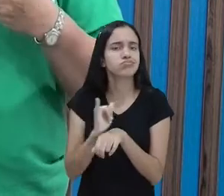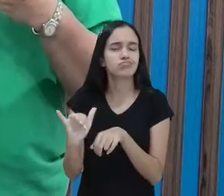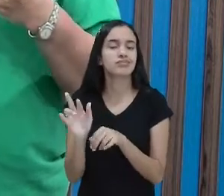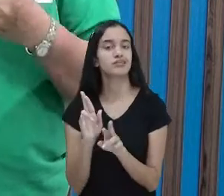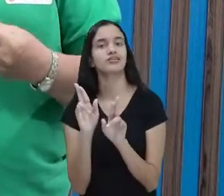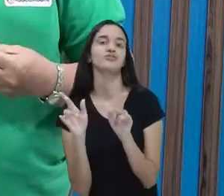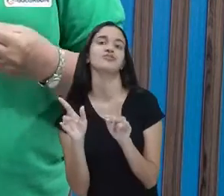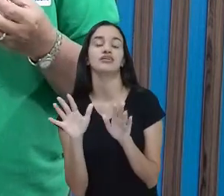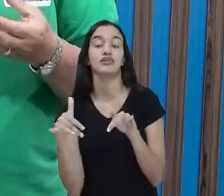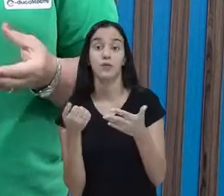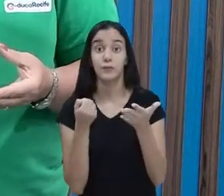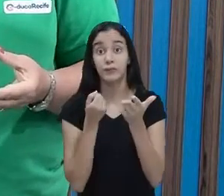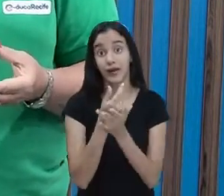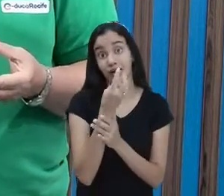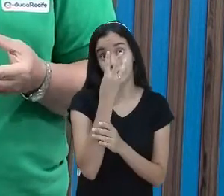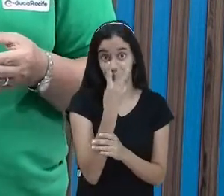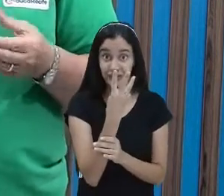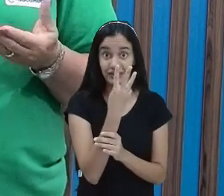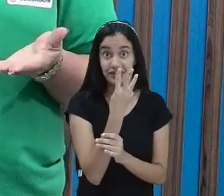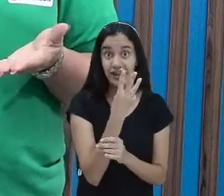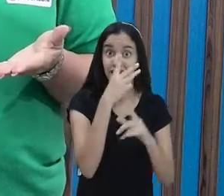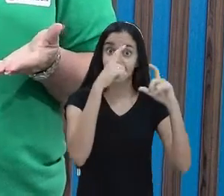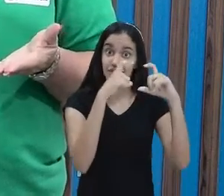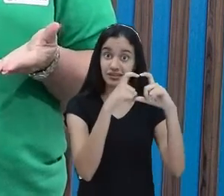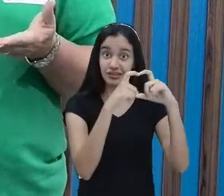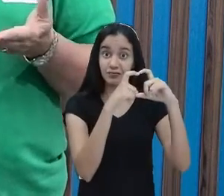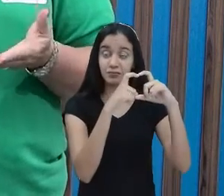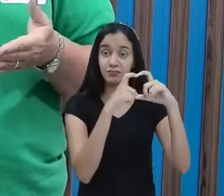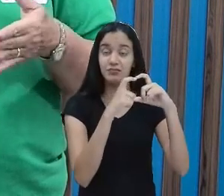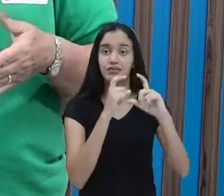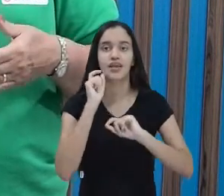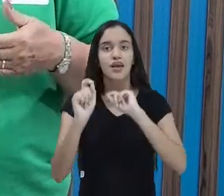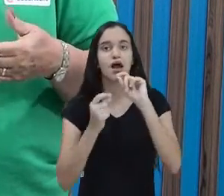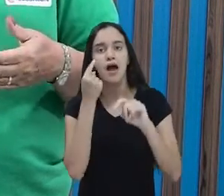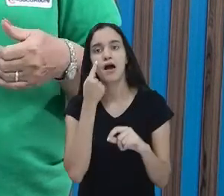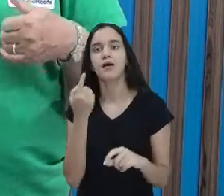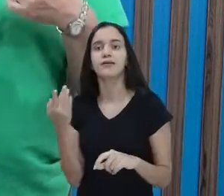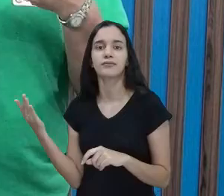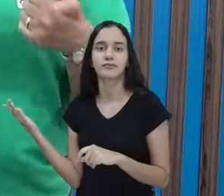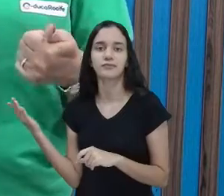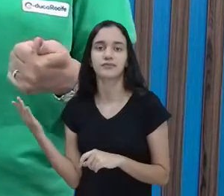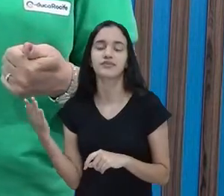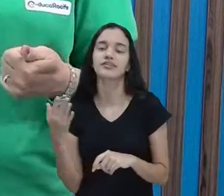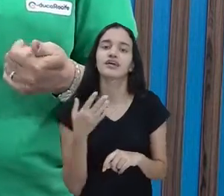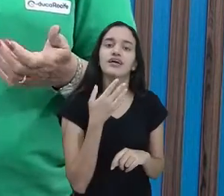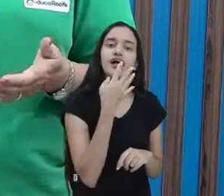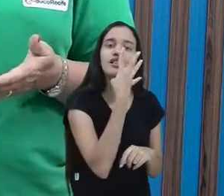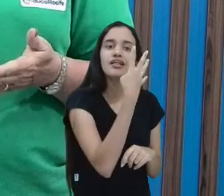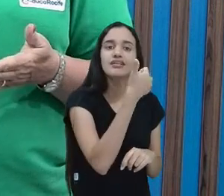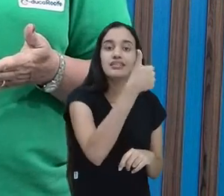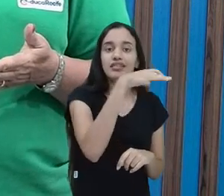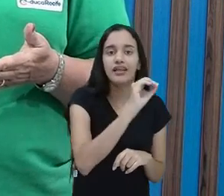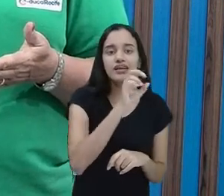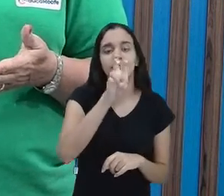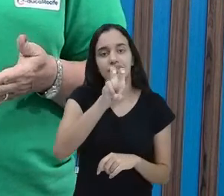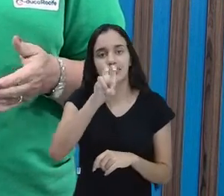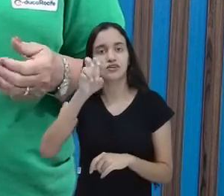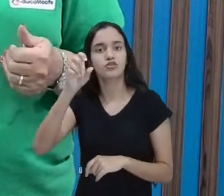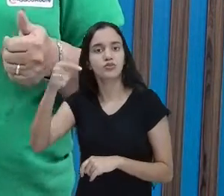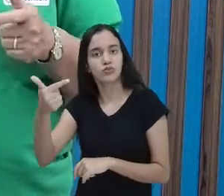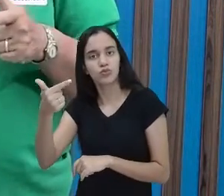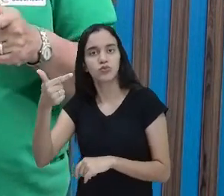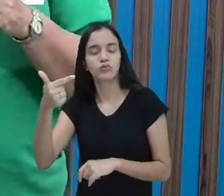pode pagar com 3 cédulas. E as 3 cédulas seriam exatamente isso. 10, 5 e 2. Tá